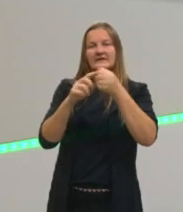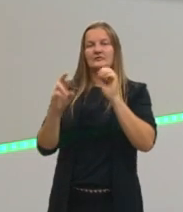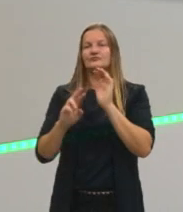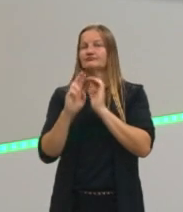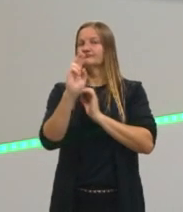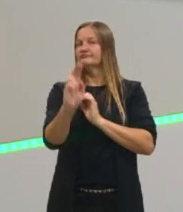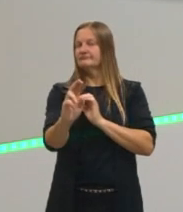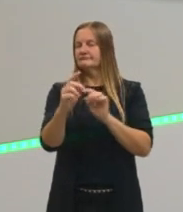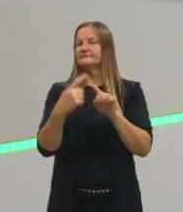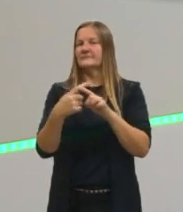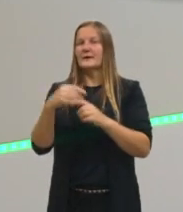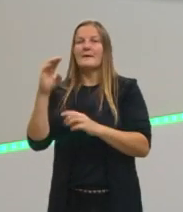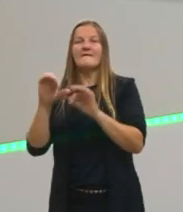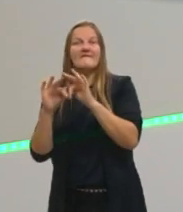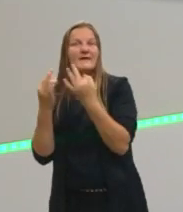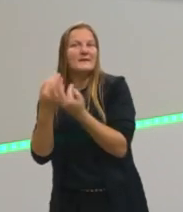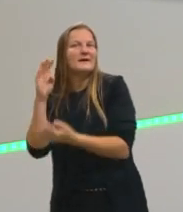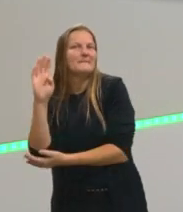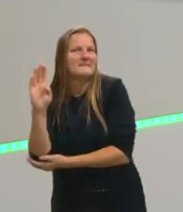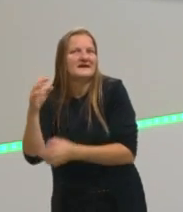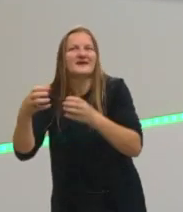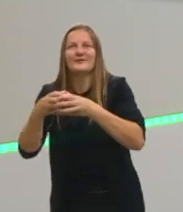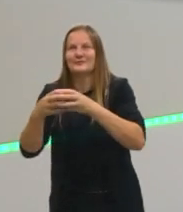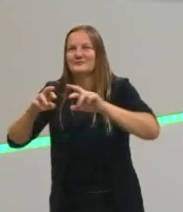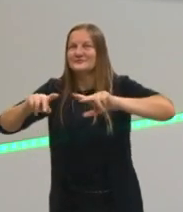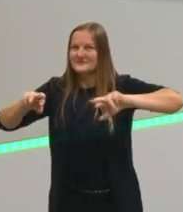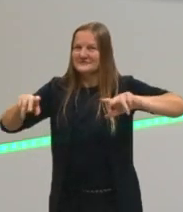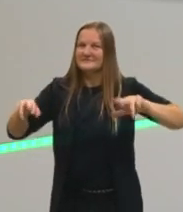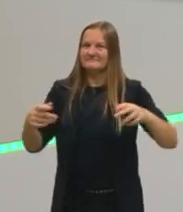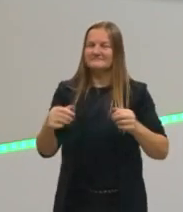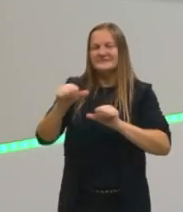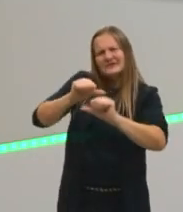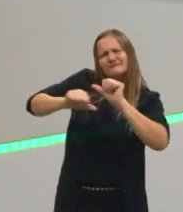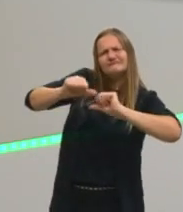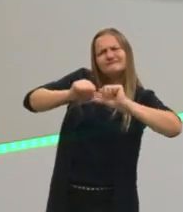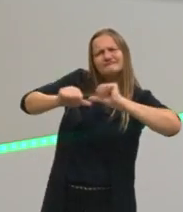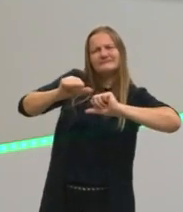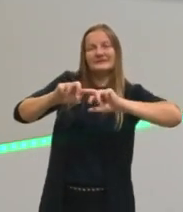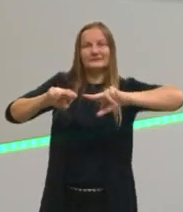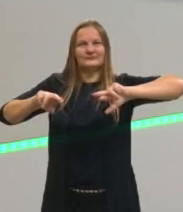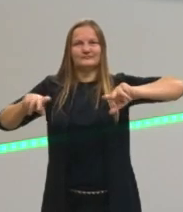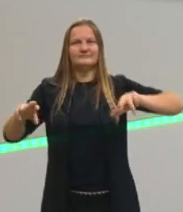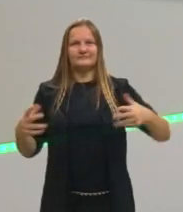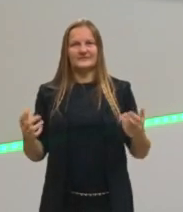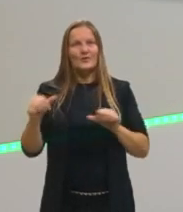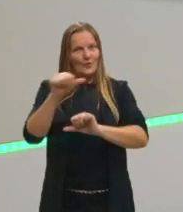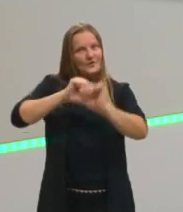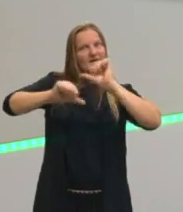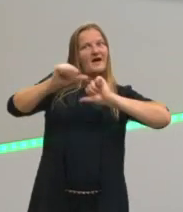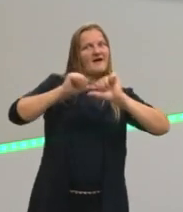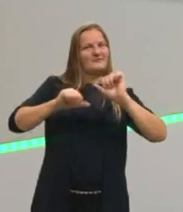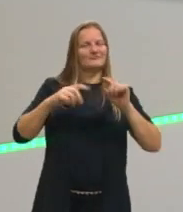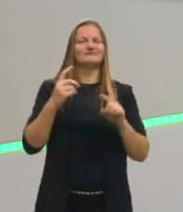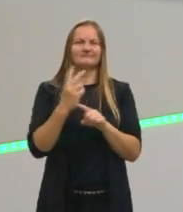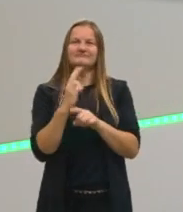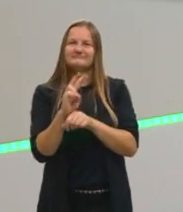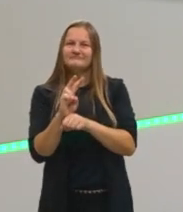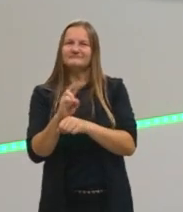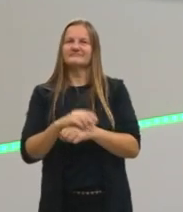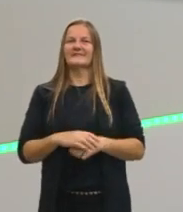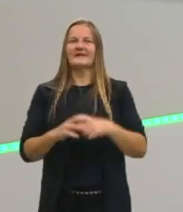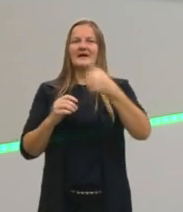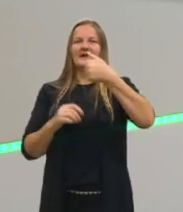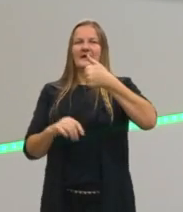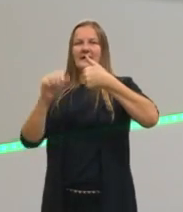representativos a família é bem o grupo B são os elementos de transição não representativa ao contrário Então realmente a